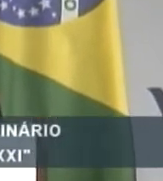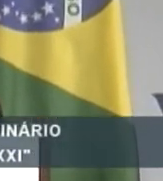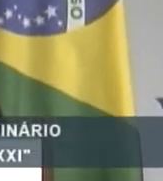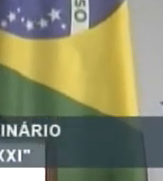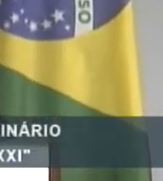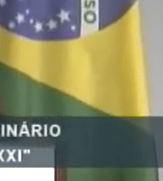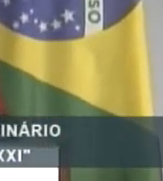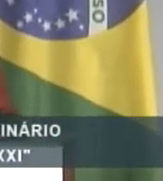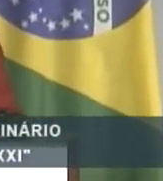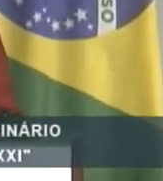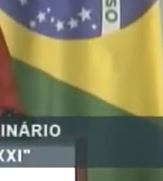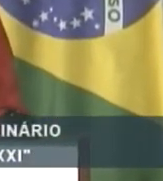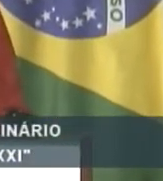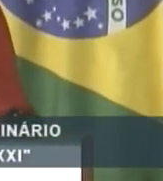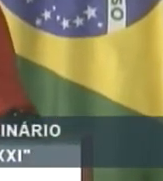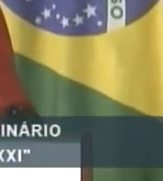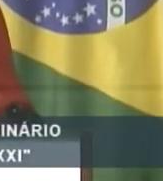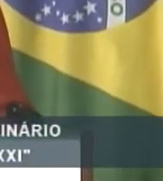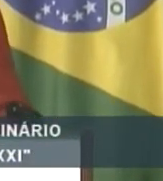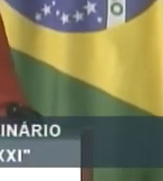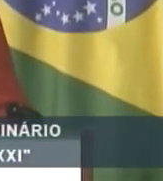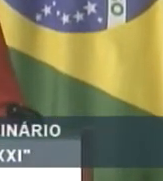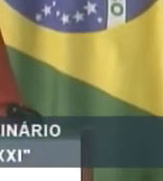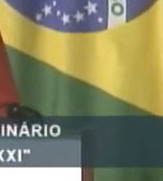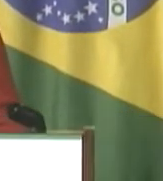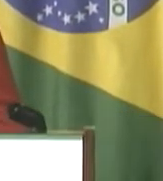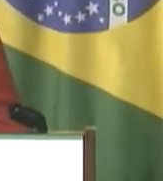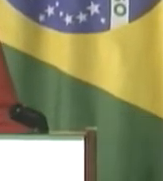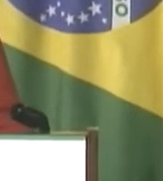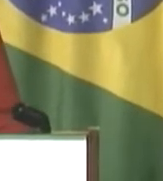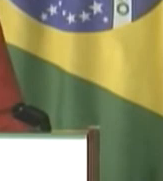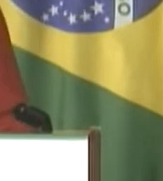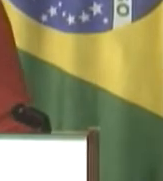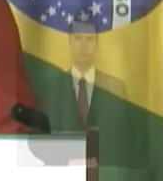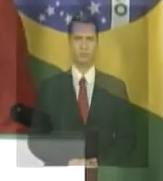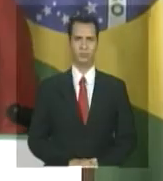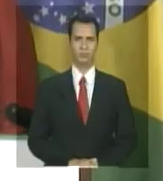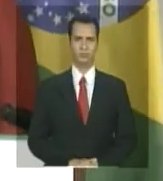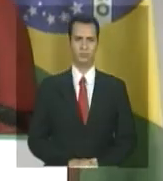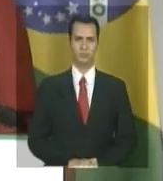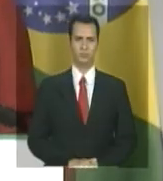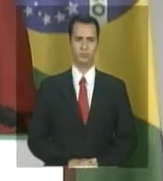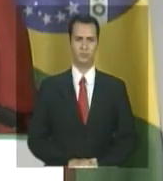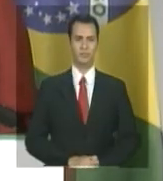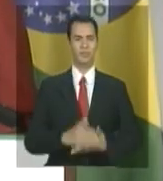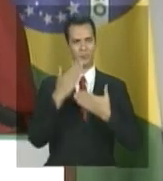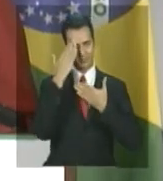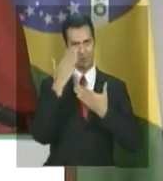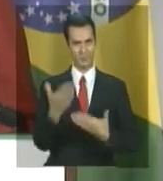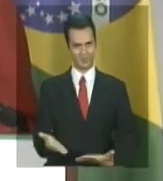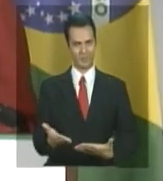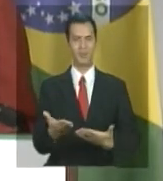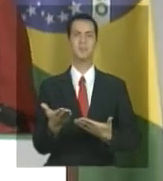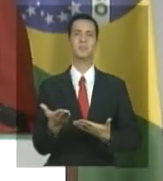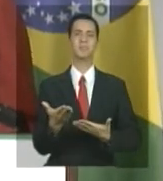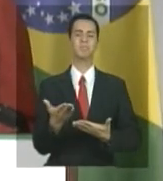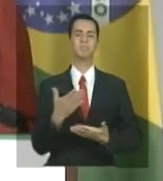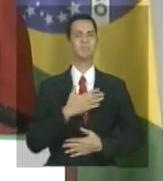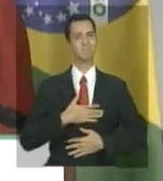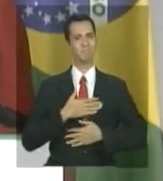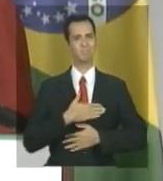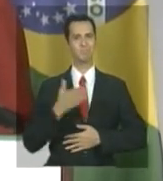Eu agradeço as palavras gentis do secretário de Comércio dos Estados Unidos,